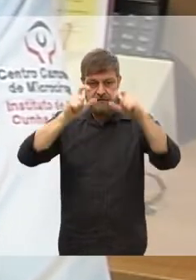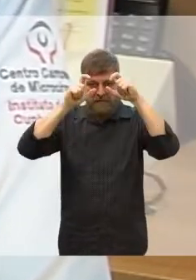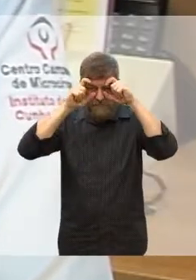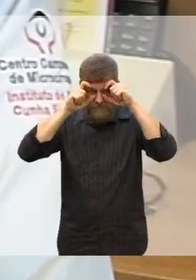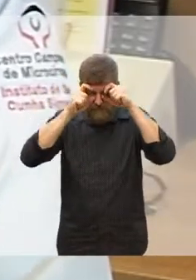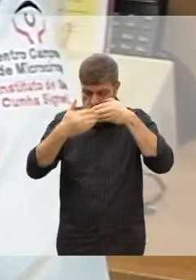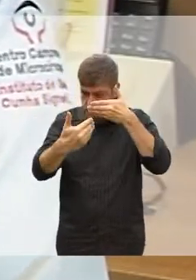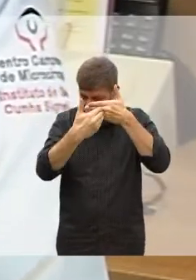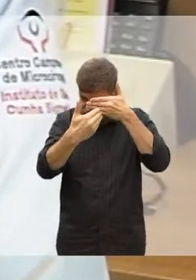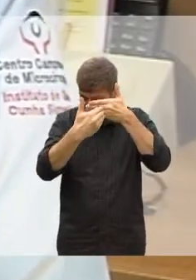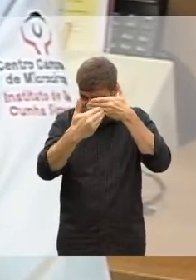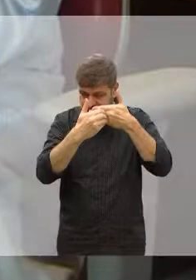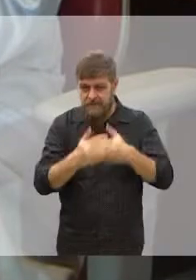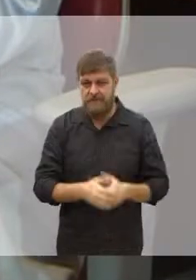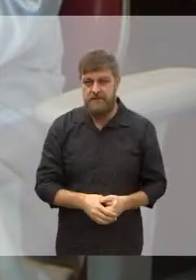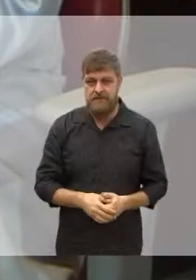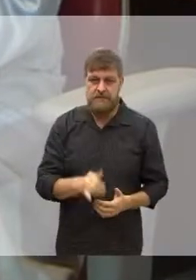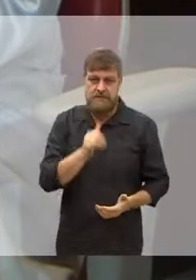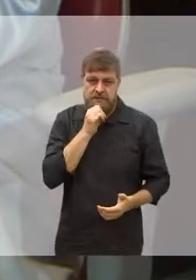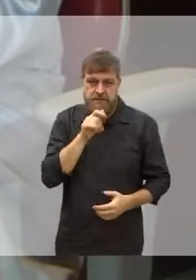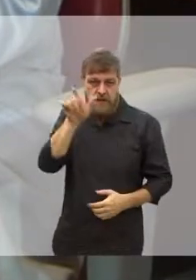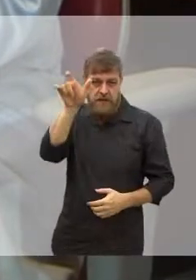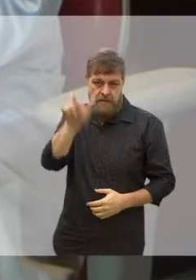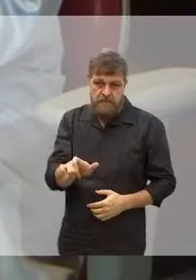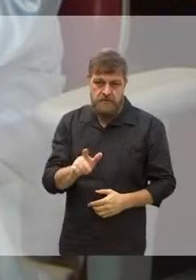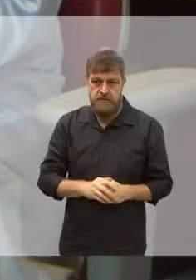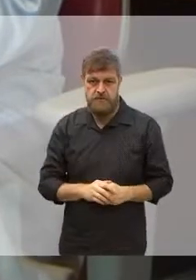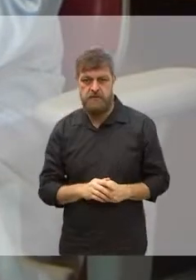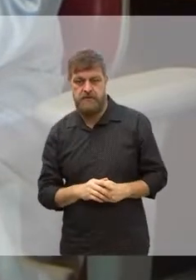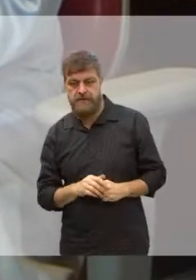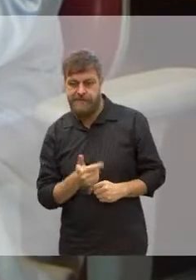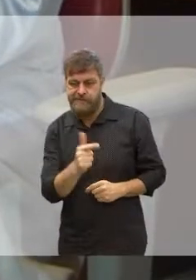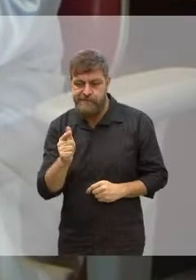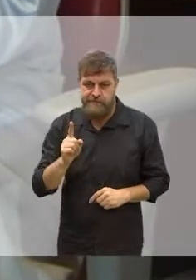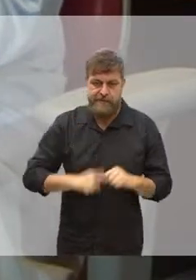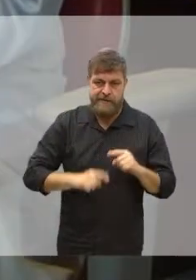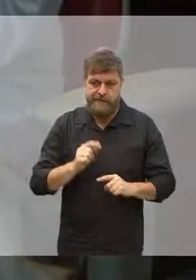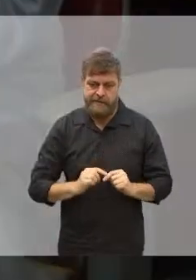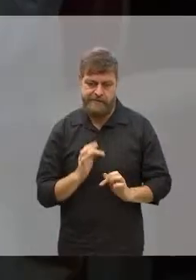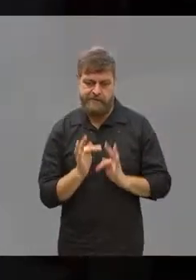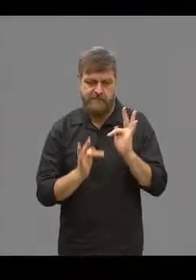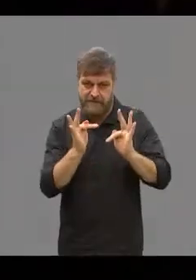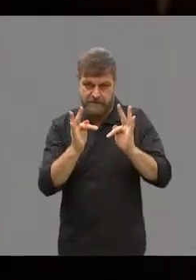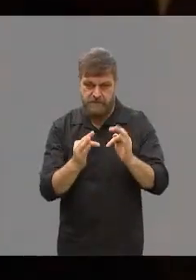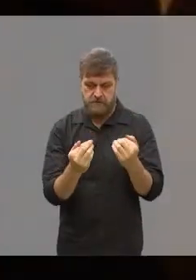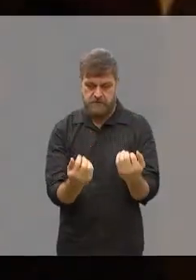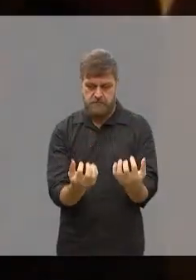lente, a menos que seja uma pessoa que não utiliza esse tipo de recurso, o que é muito raro hoje em dia.